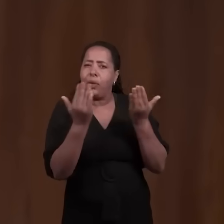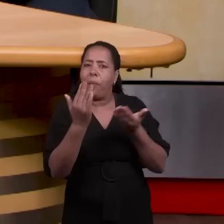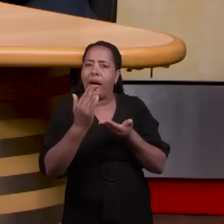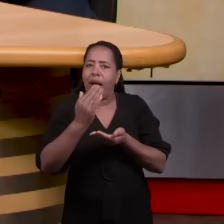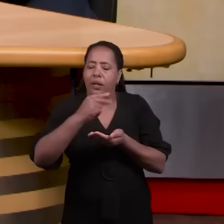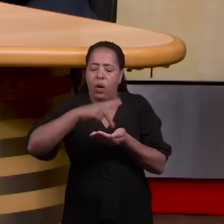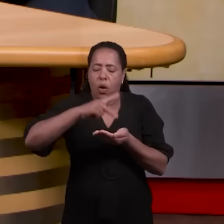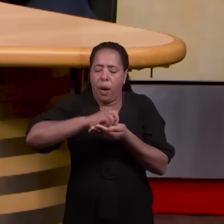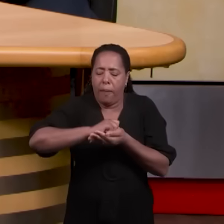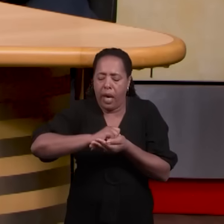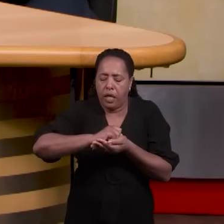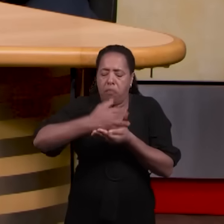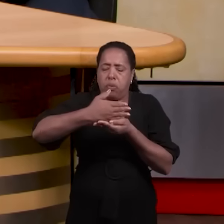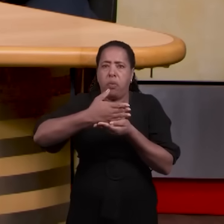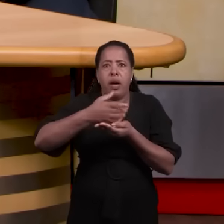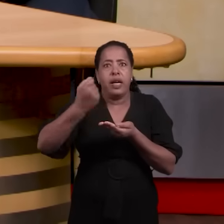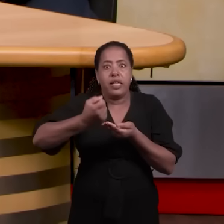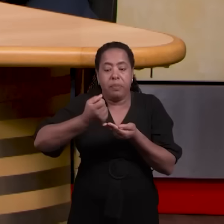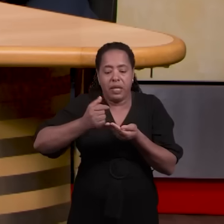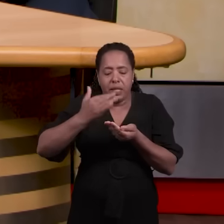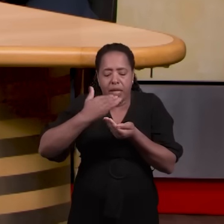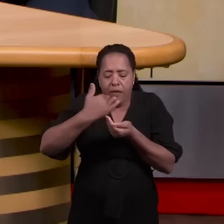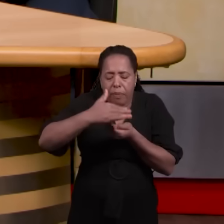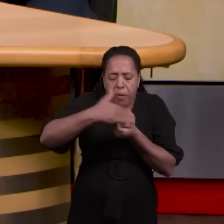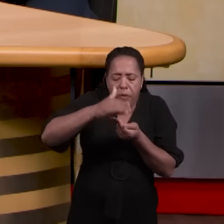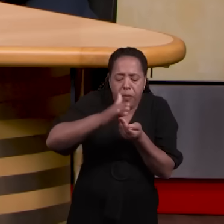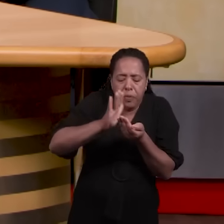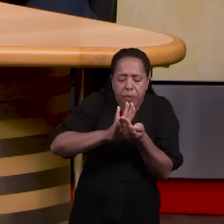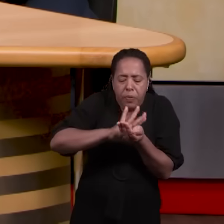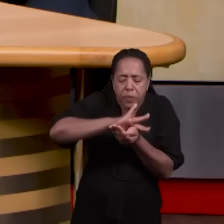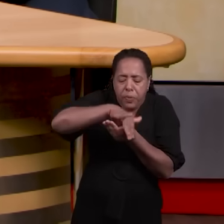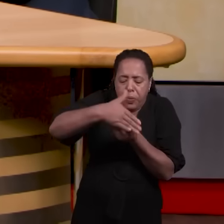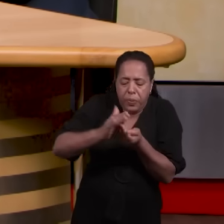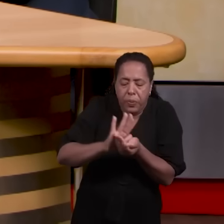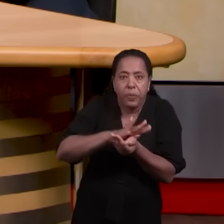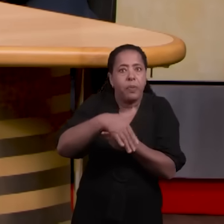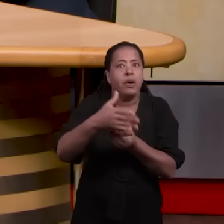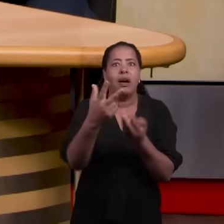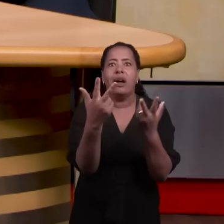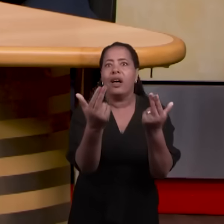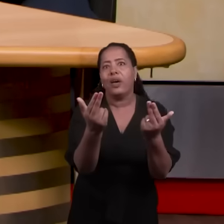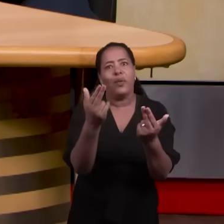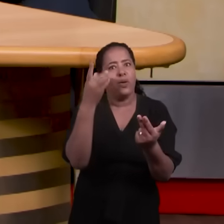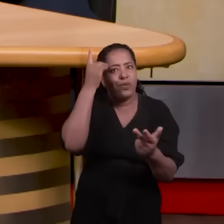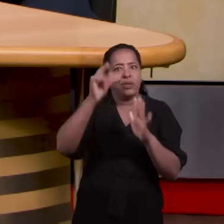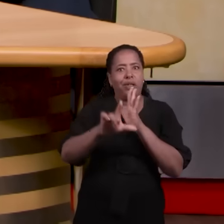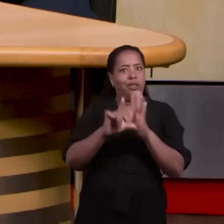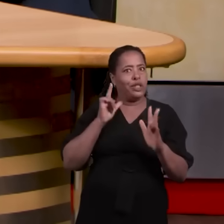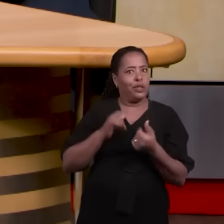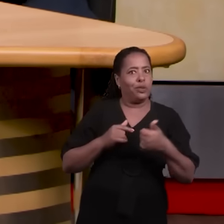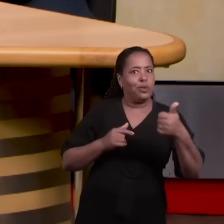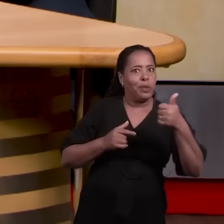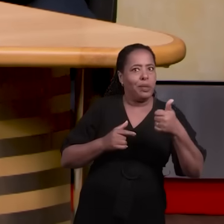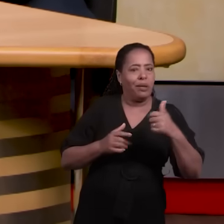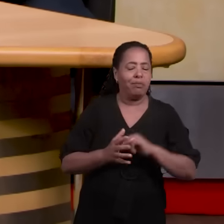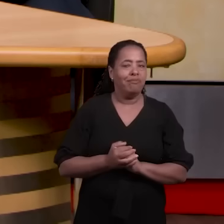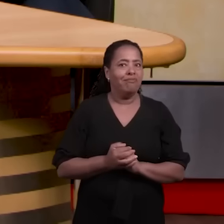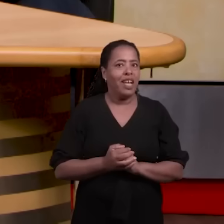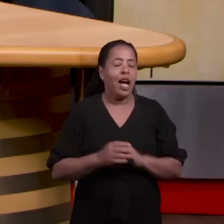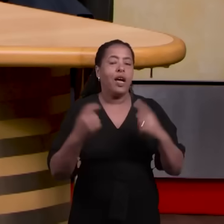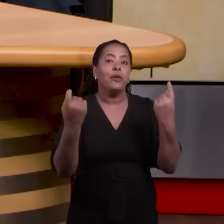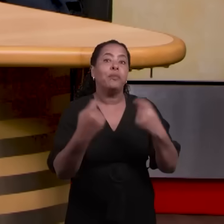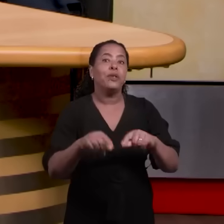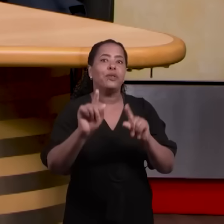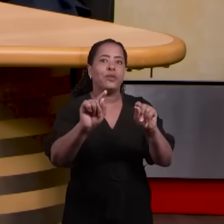lapidada. Lapidada, exatamente. Entendeu? E a lapidação veio exatamente com a palavra da sabedoria. Exatamente. Aí, quer dizer, aplicou. Se